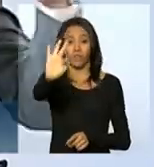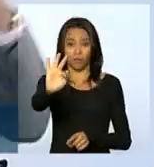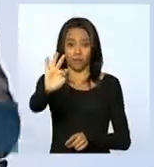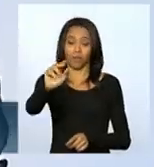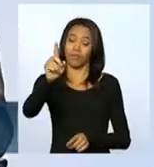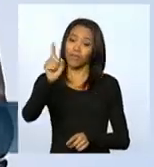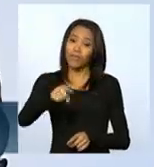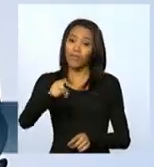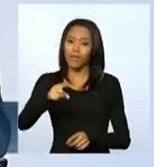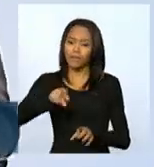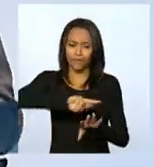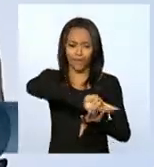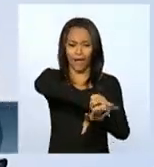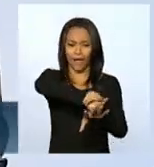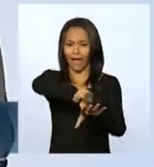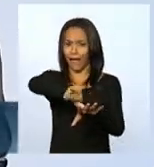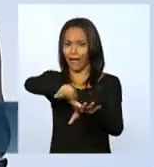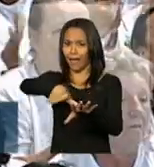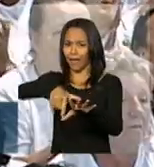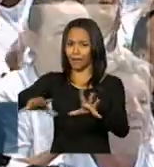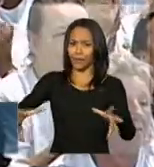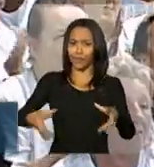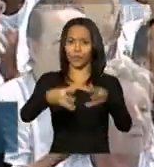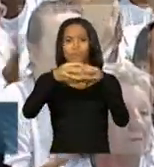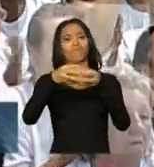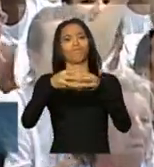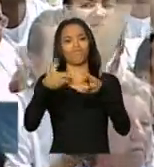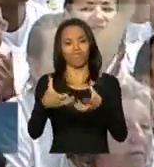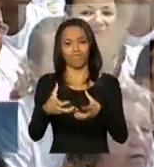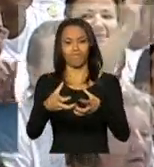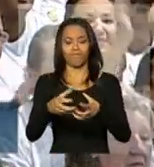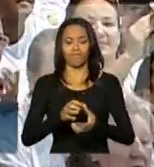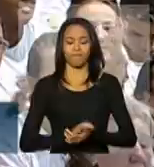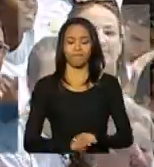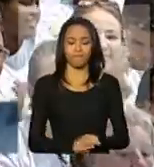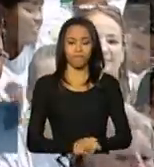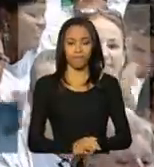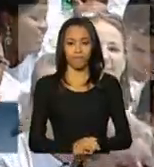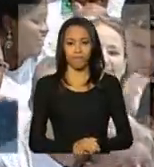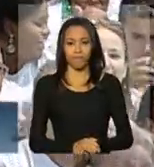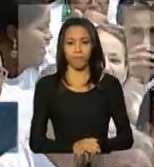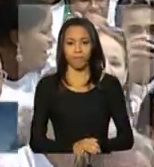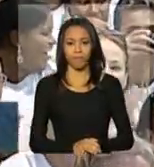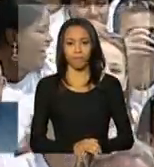uma junção de FATEC com ETEC.